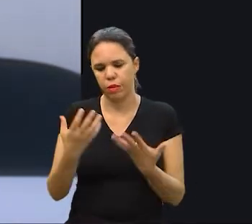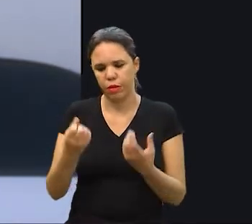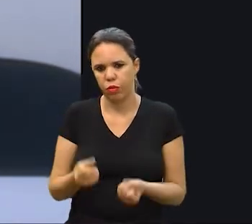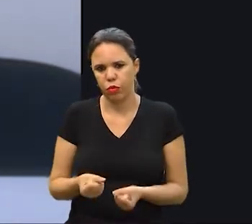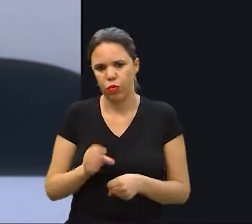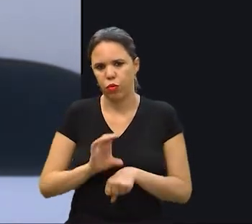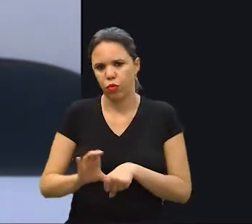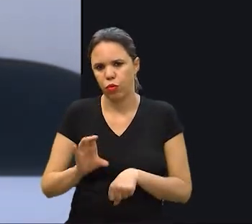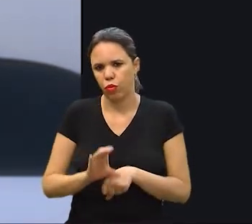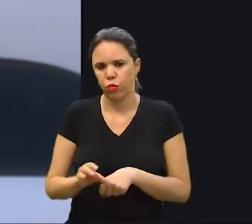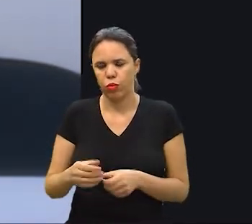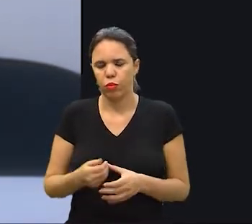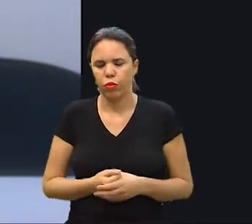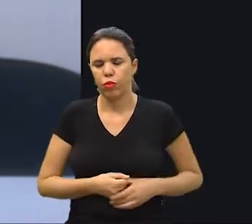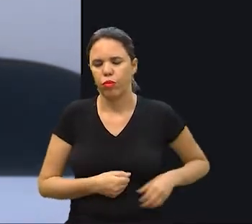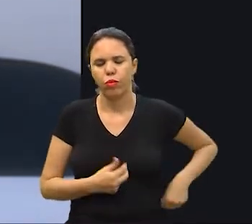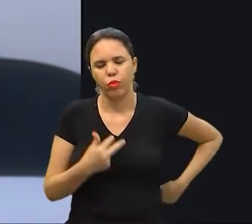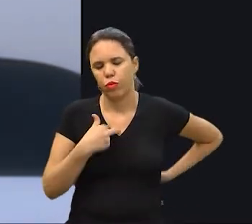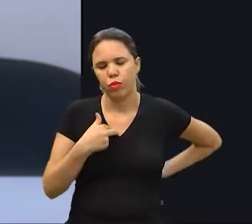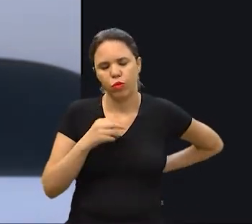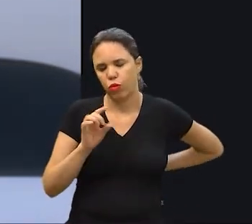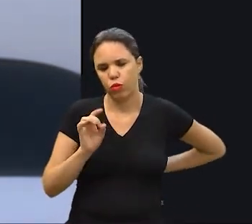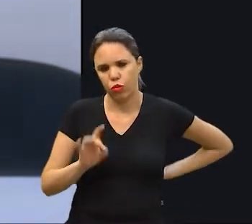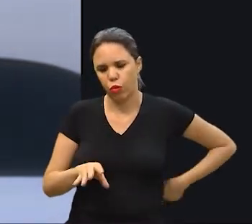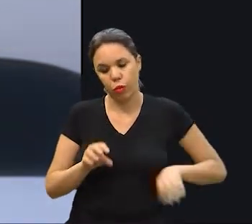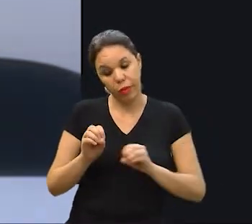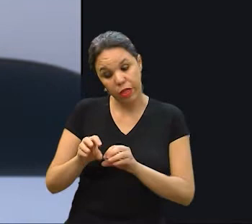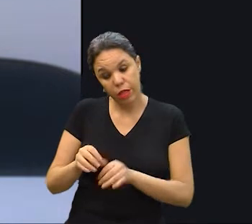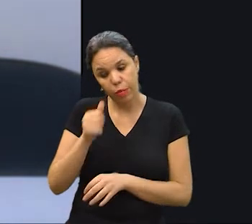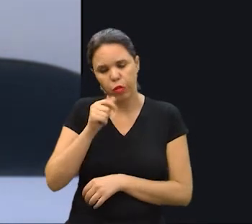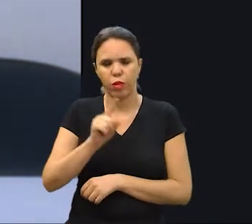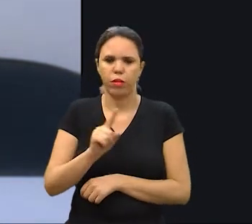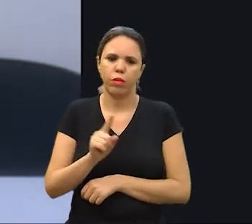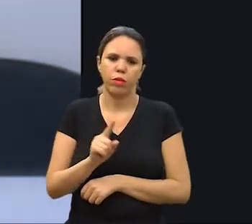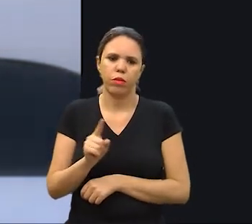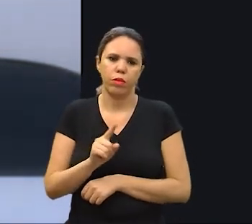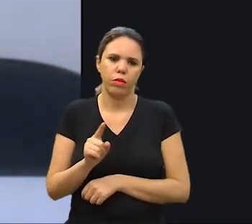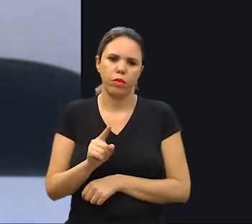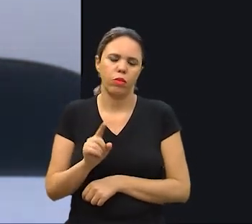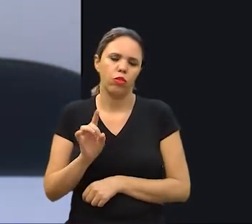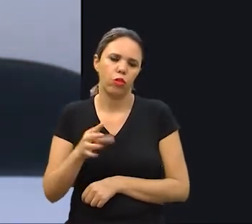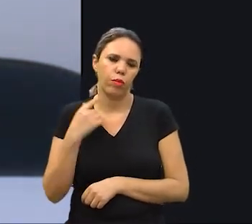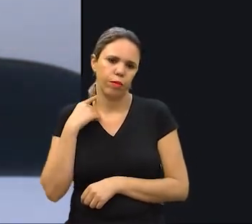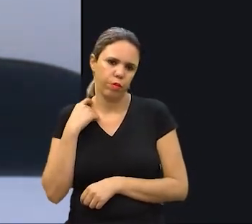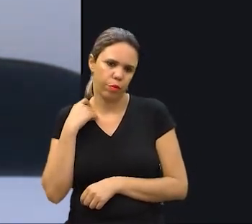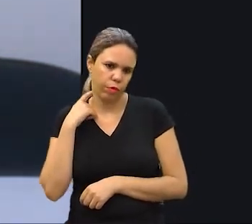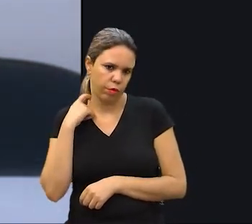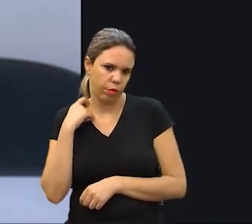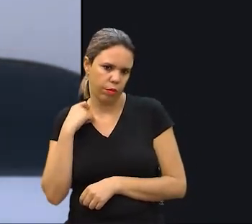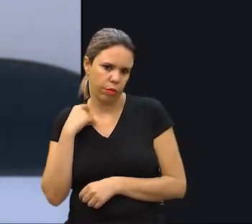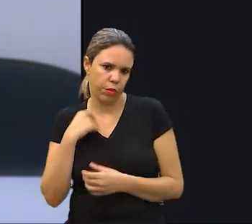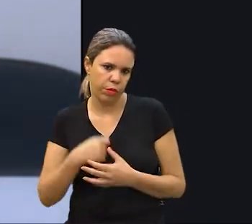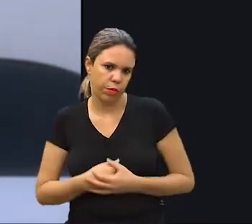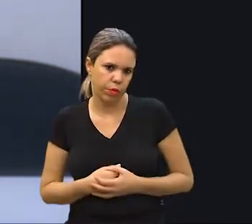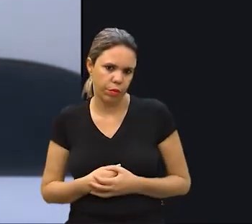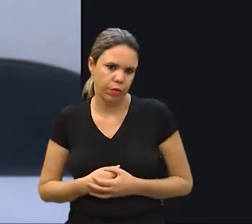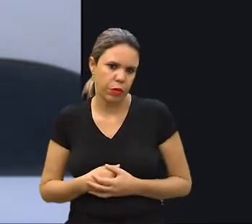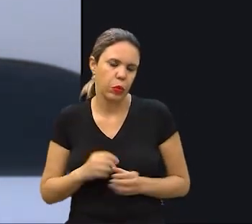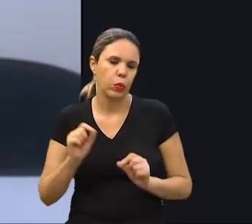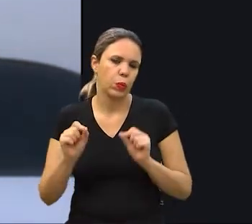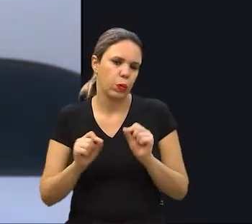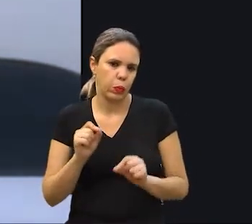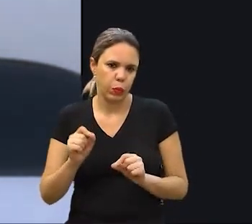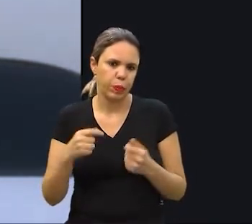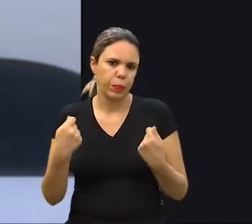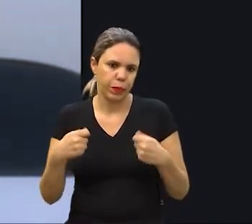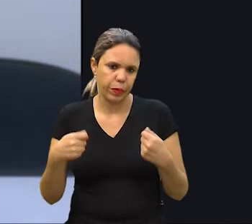capacitação. Porque não dá mais só para trabalhar com a mulher, uma ponta da questão.